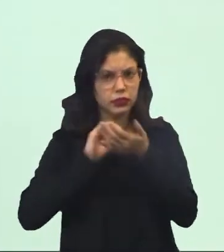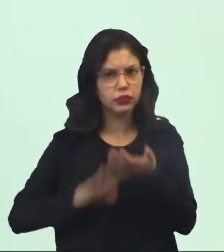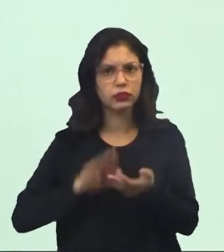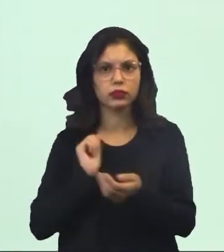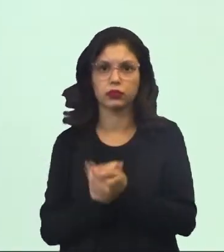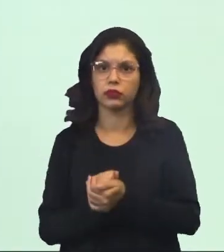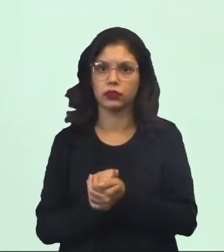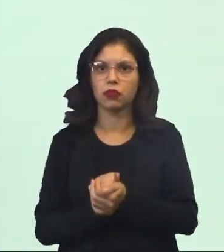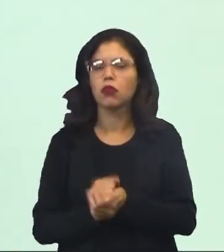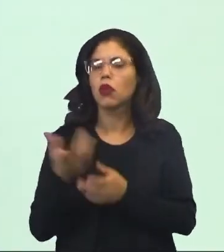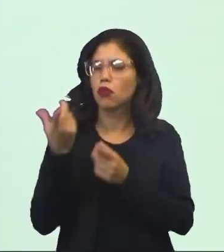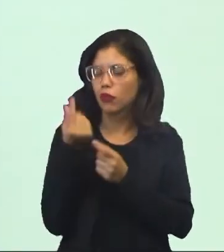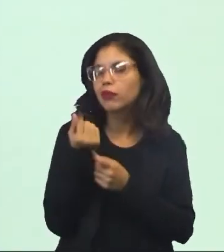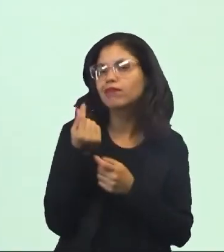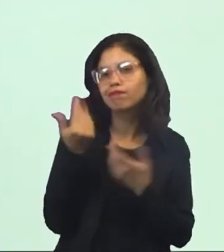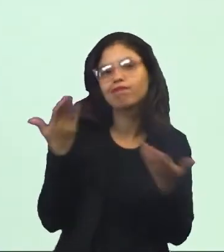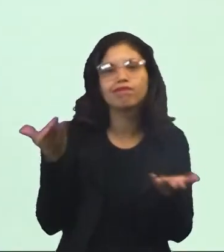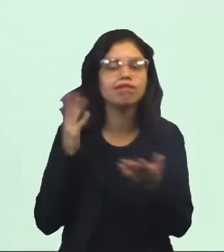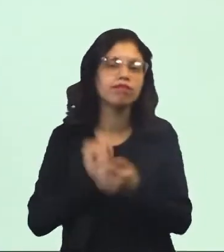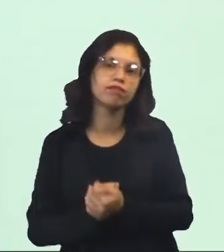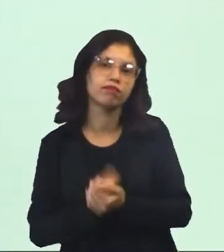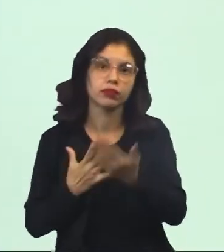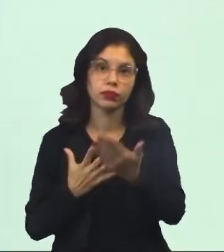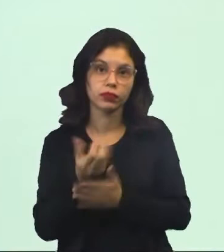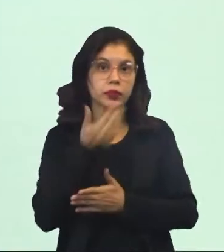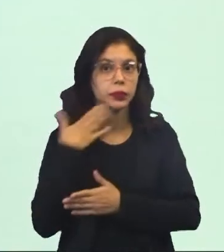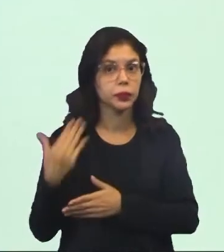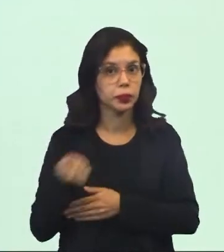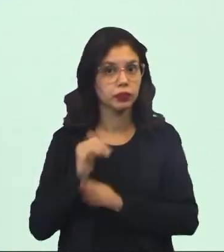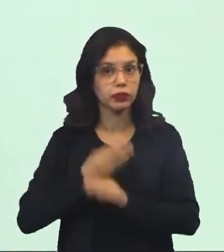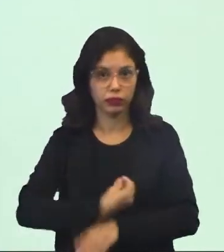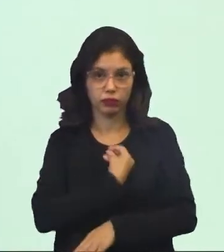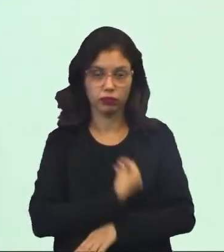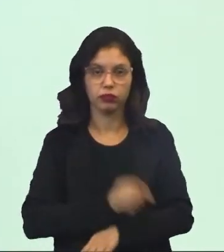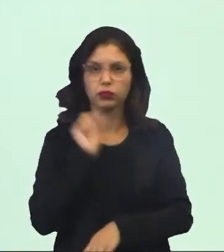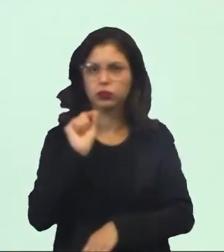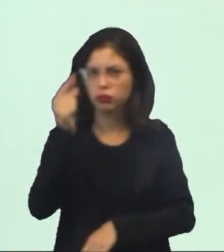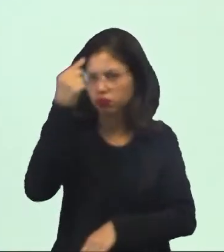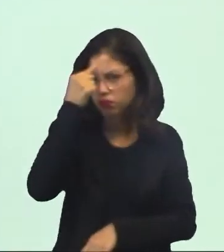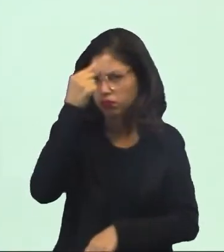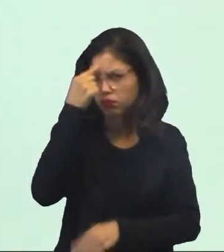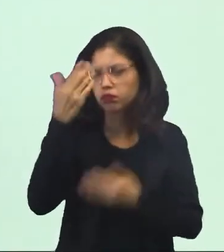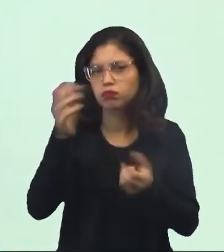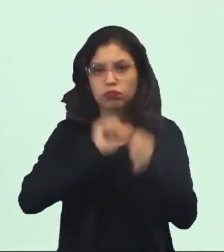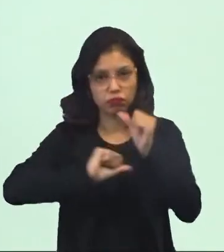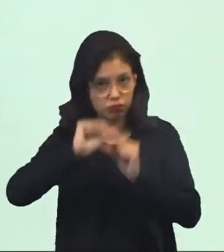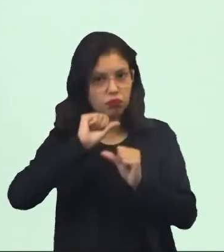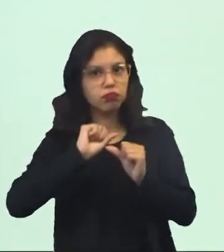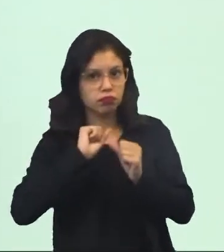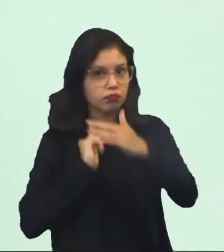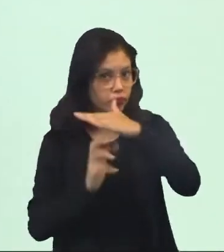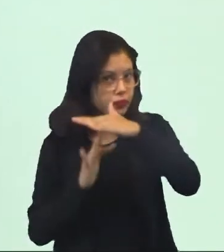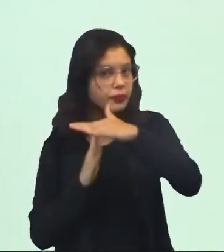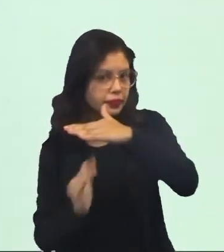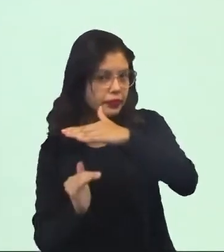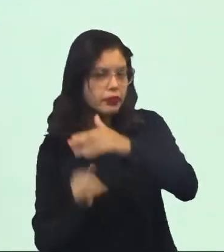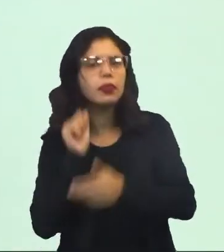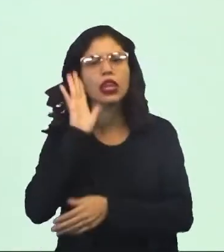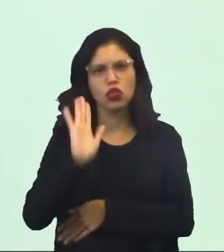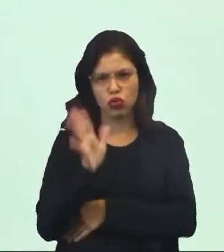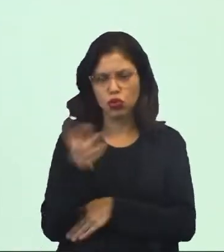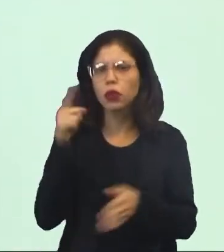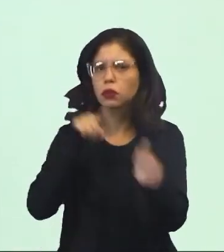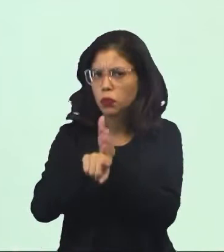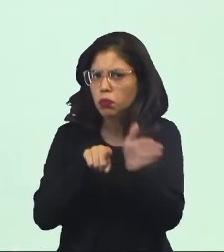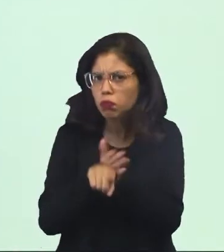Será motivo financeiro? Será busca de melhorias? O que você pensa a respeito dessa mudança, dessa migração? Você já se